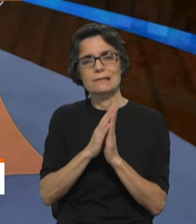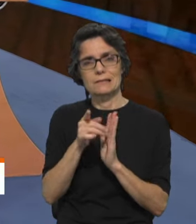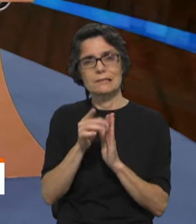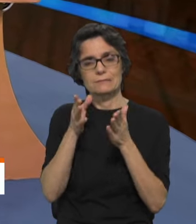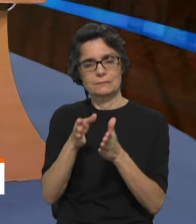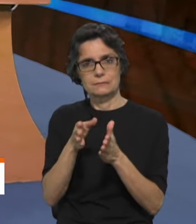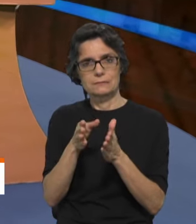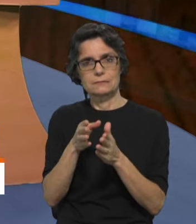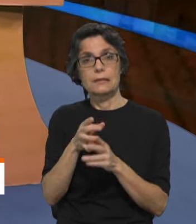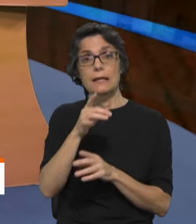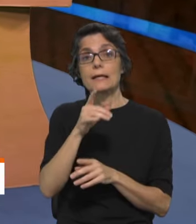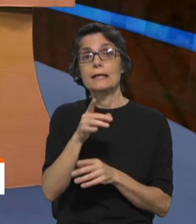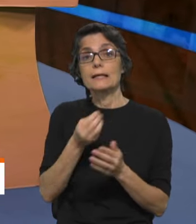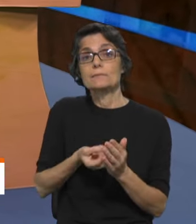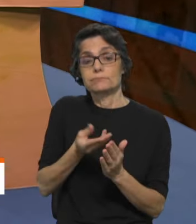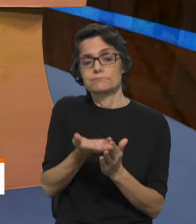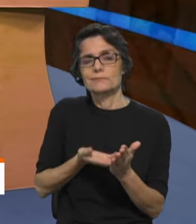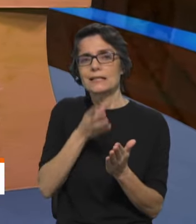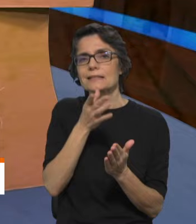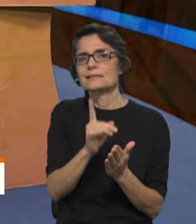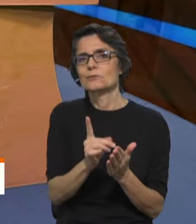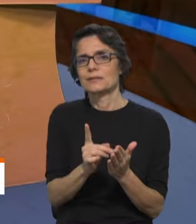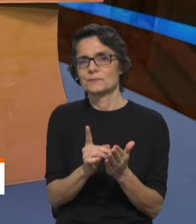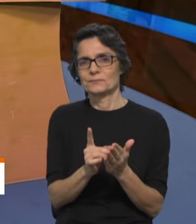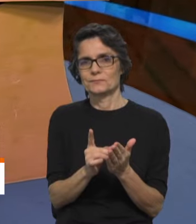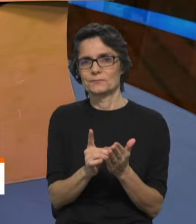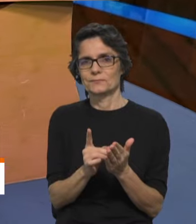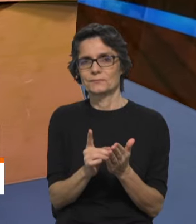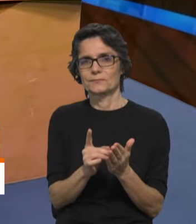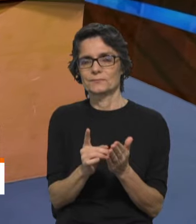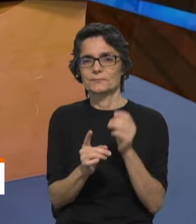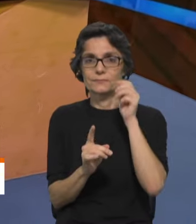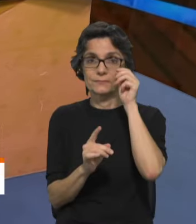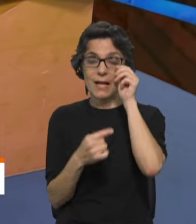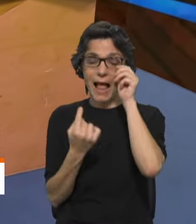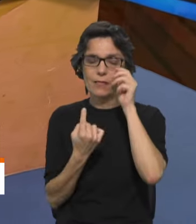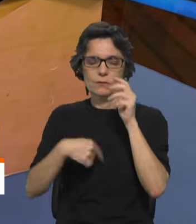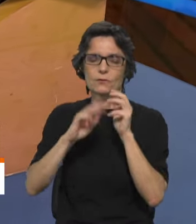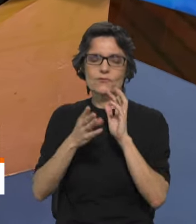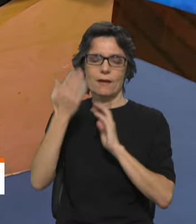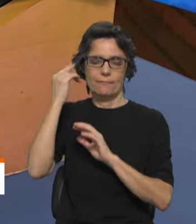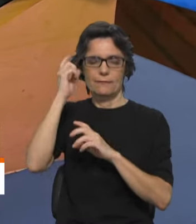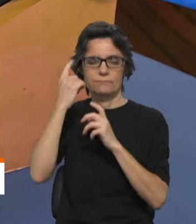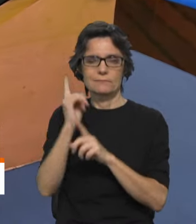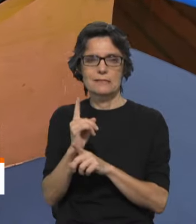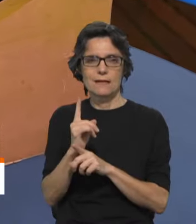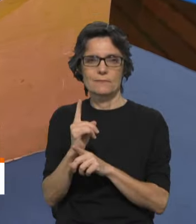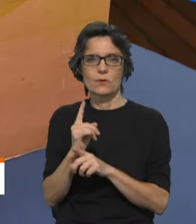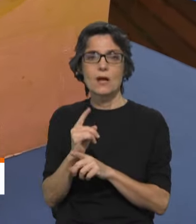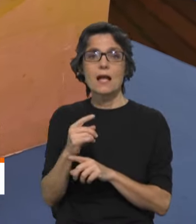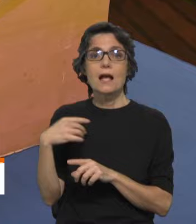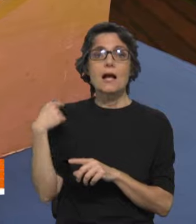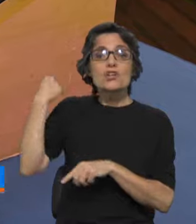E lembra-nos que uma coisa que se tem vindo a refletir já há muito tempo, de facto, as novas